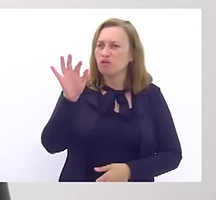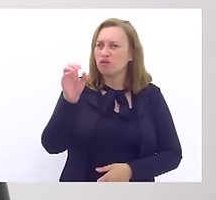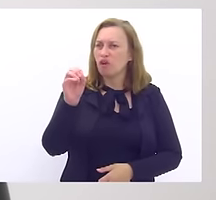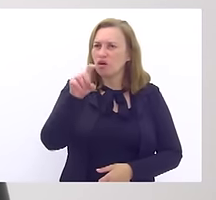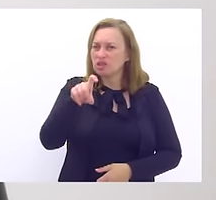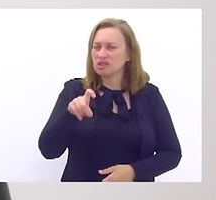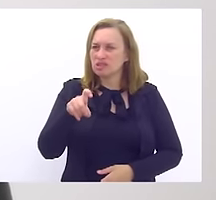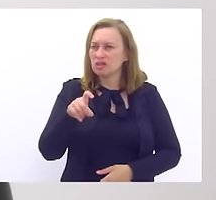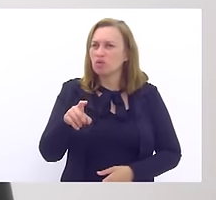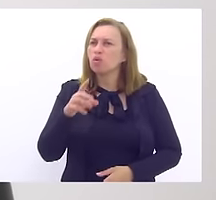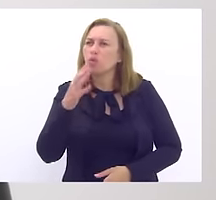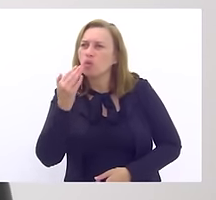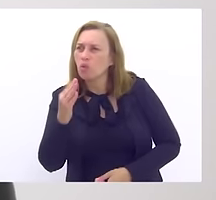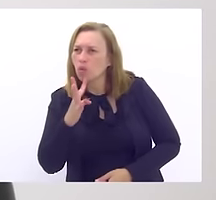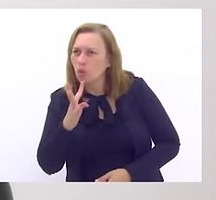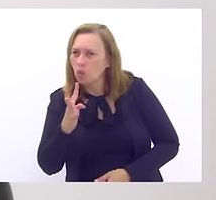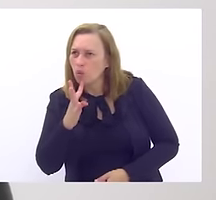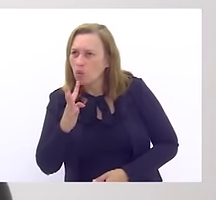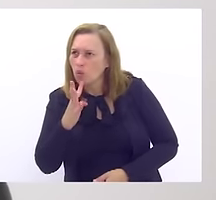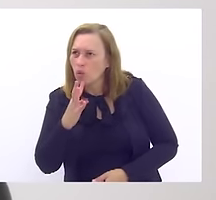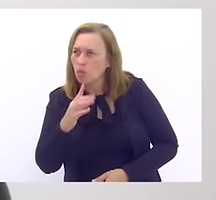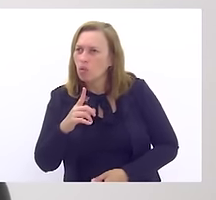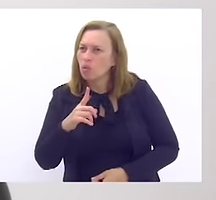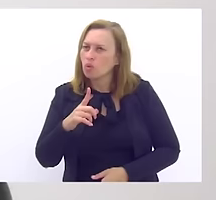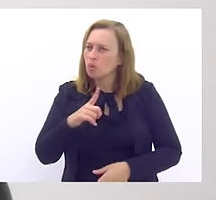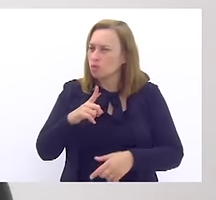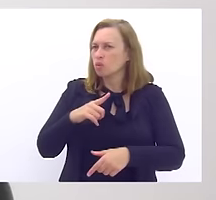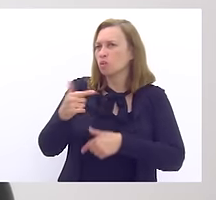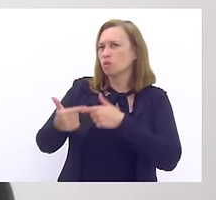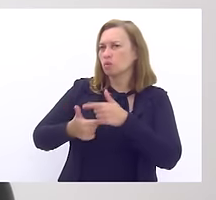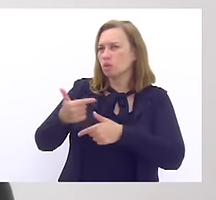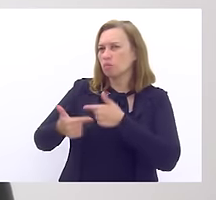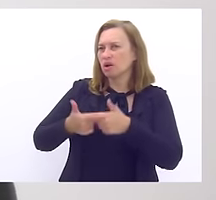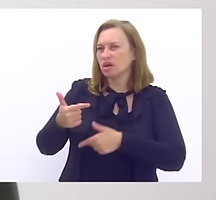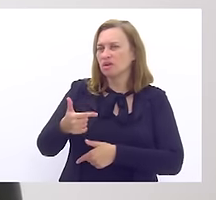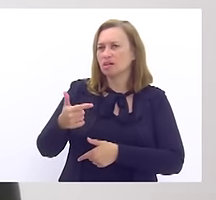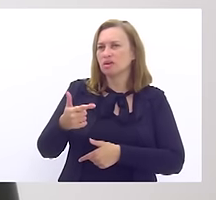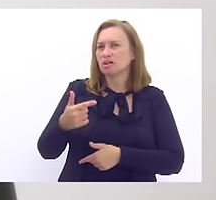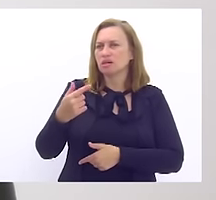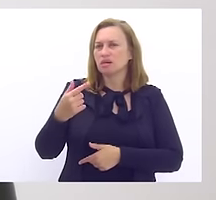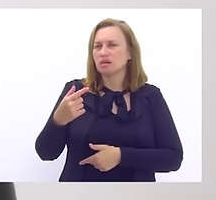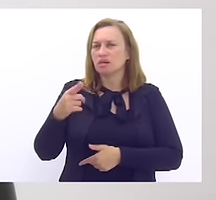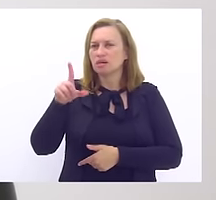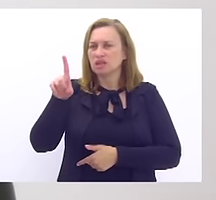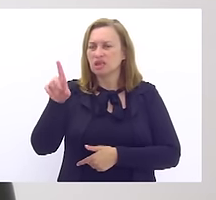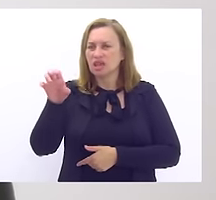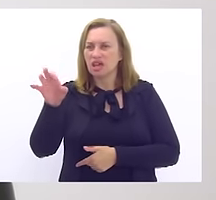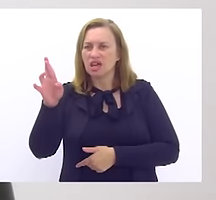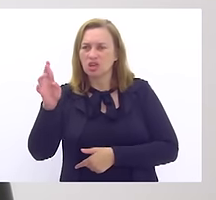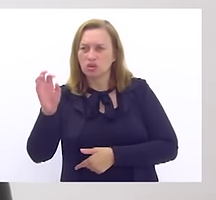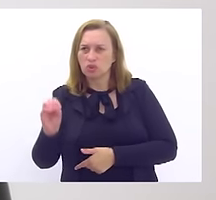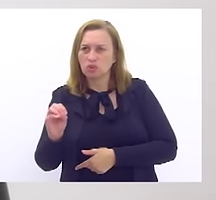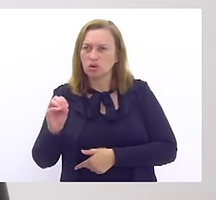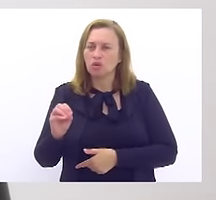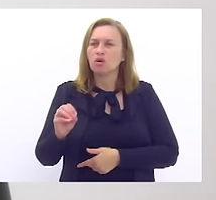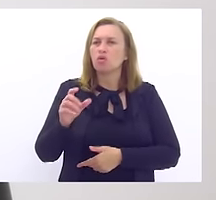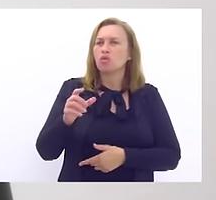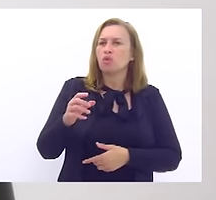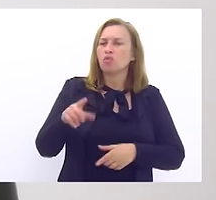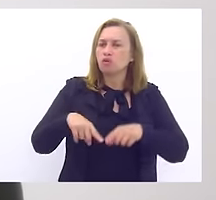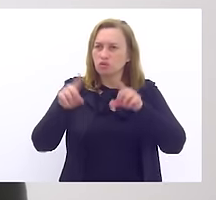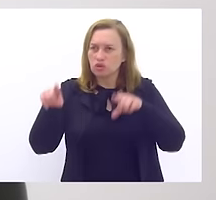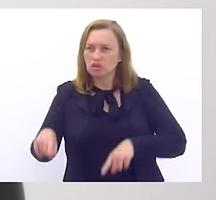você tem conhecimento que a Fox presta serviços não tem conhecimento você tem conhecimento que o funcionário da pele foi